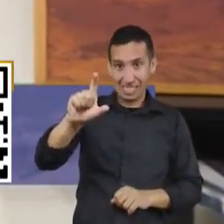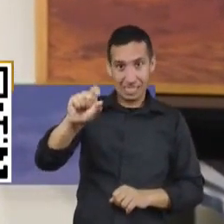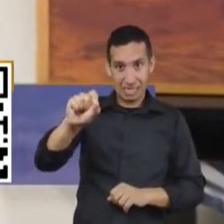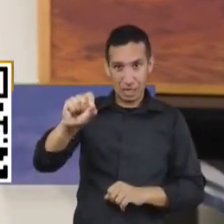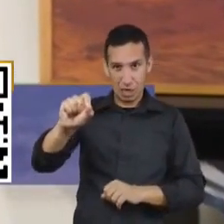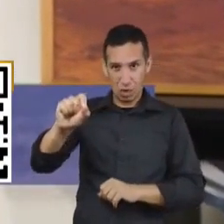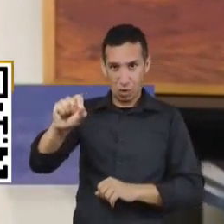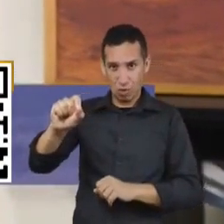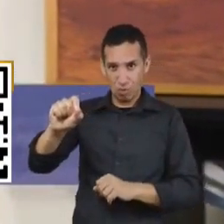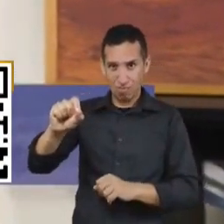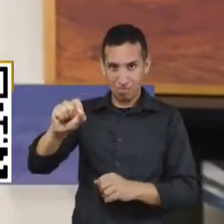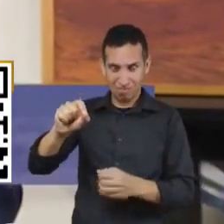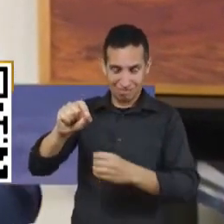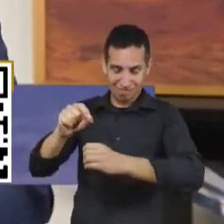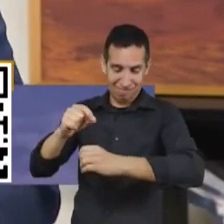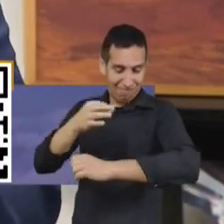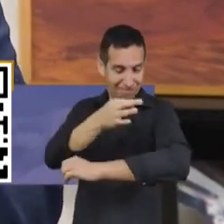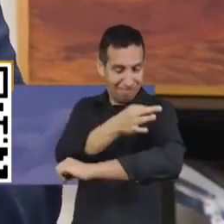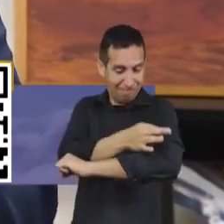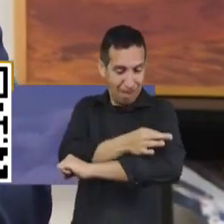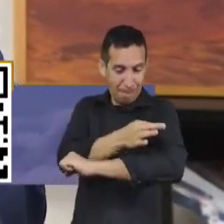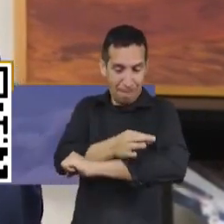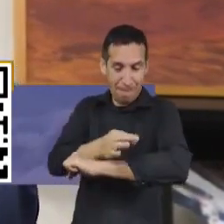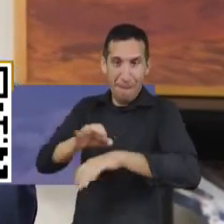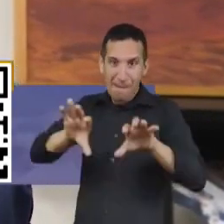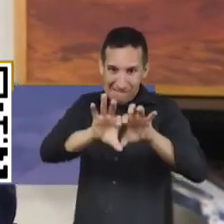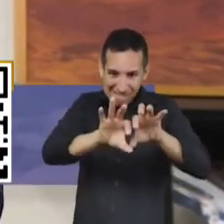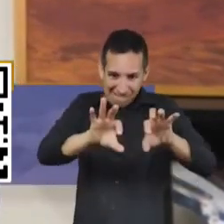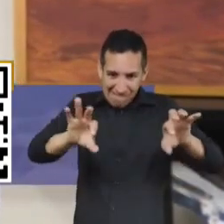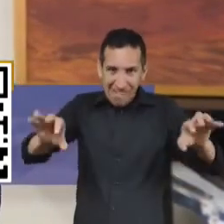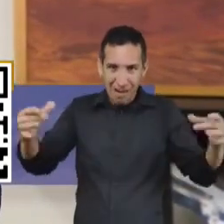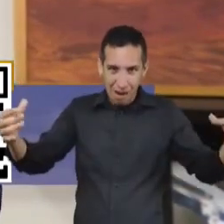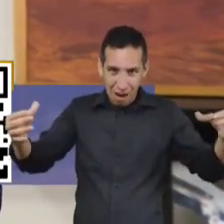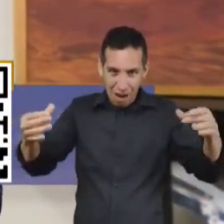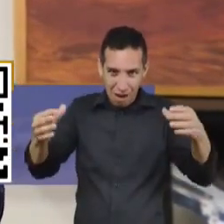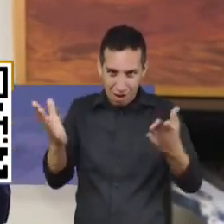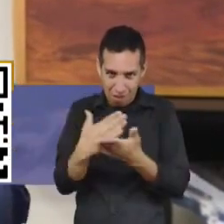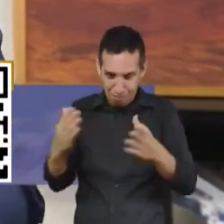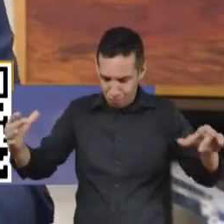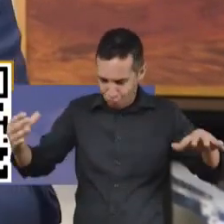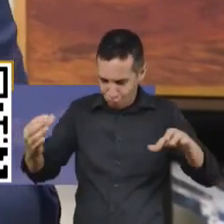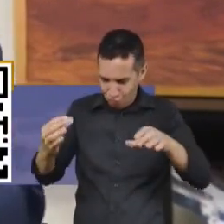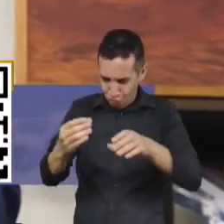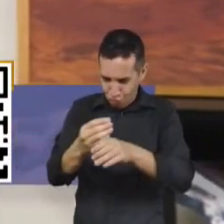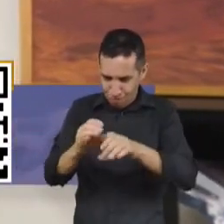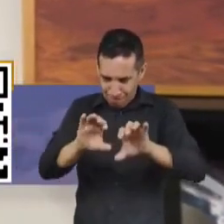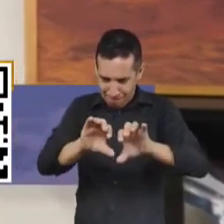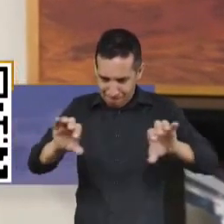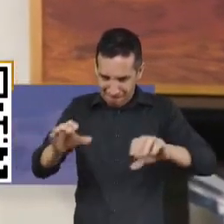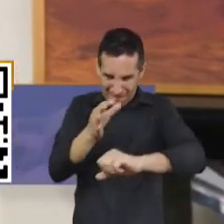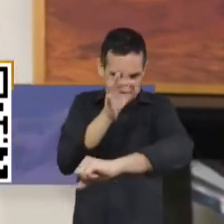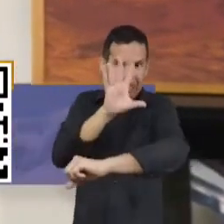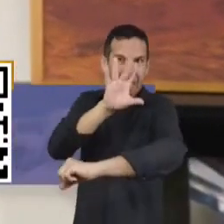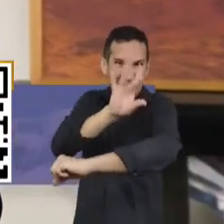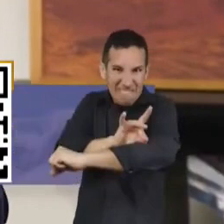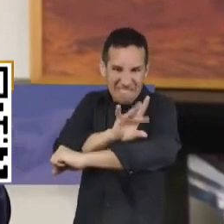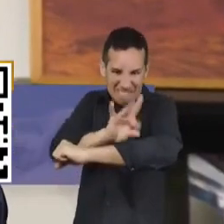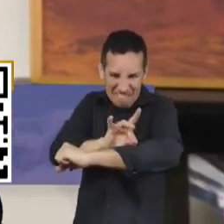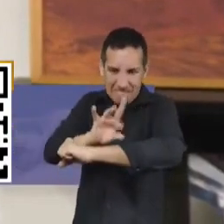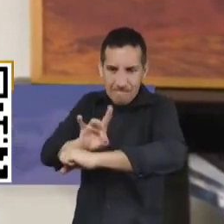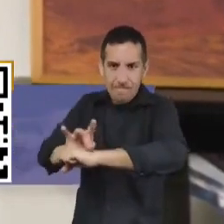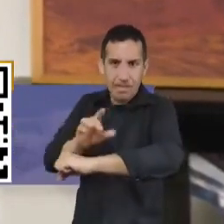de Apocalipse hoje você sabe que a gente sempre usa o manual mas eu tenho um manual aqui dentro da minha Bíblia só que hoje eu vou usar